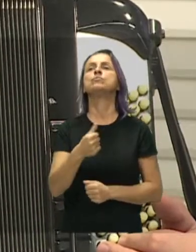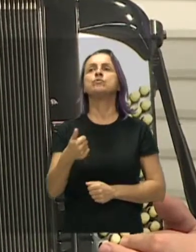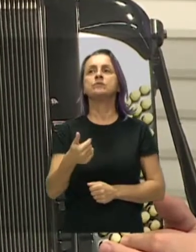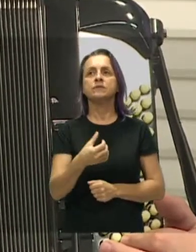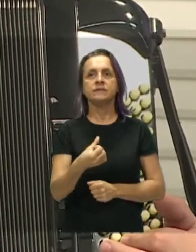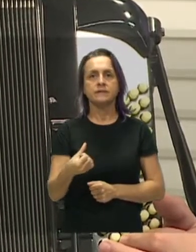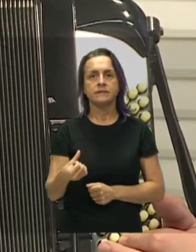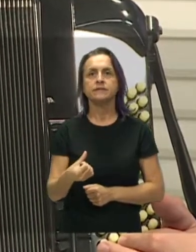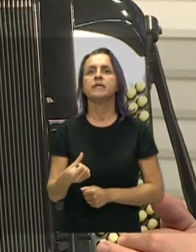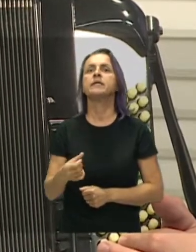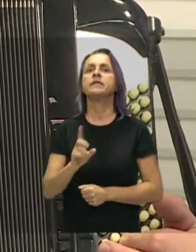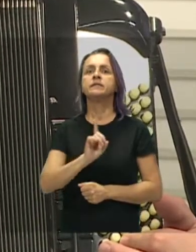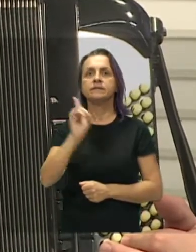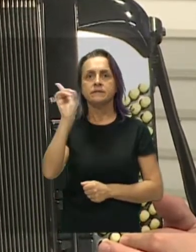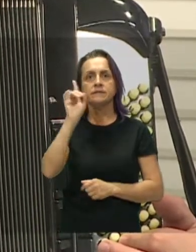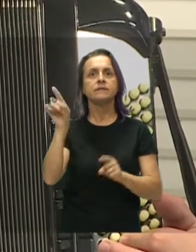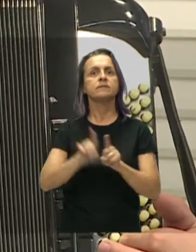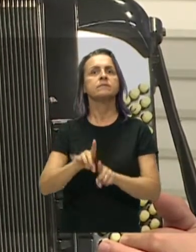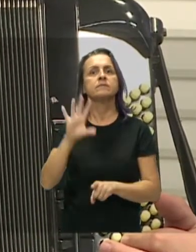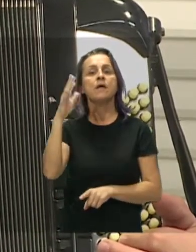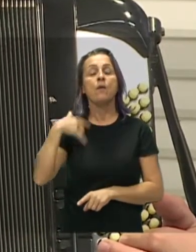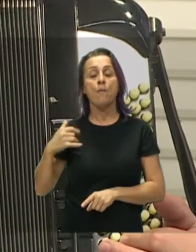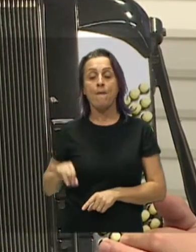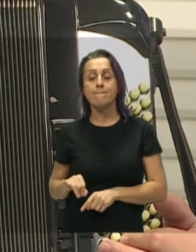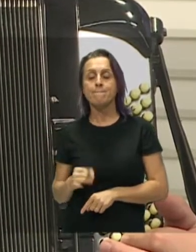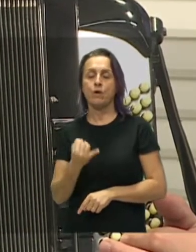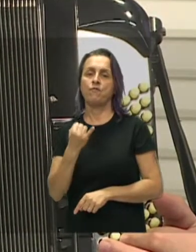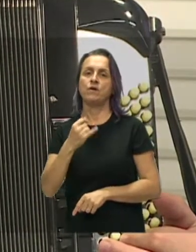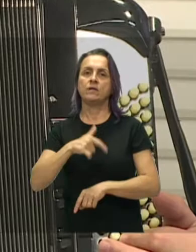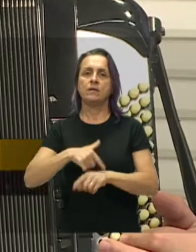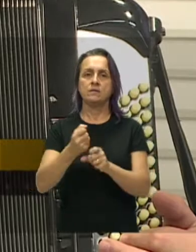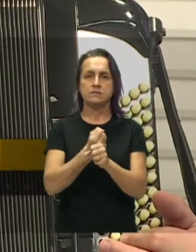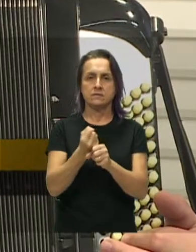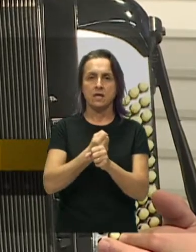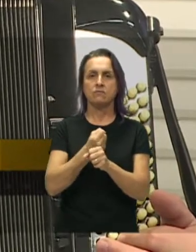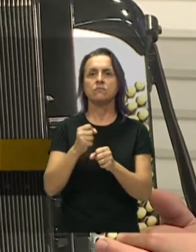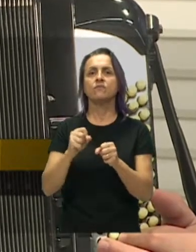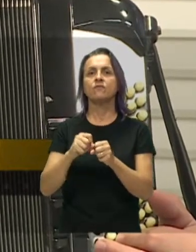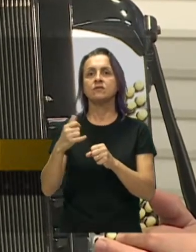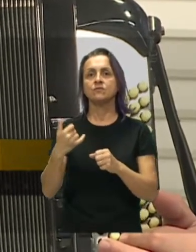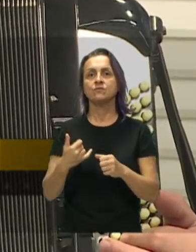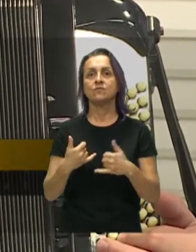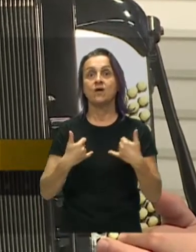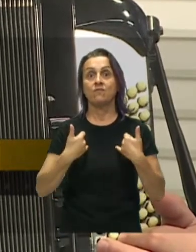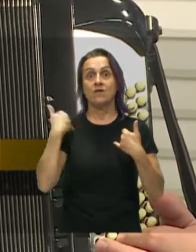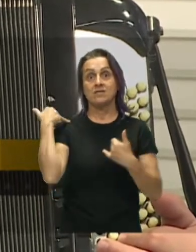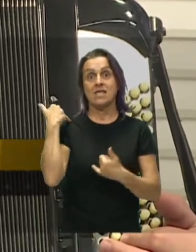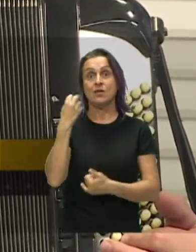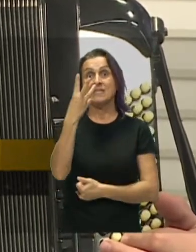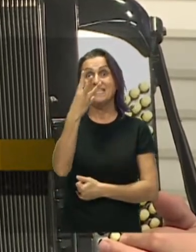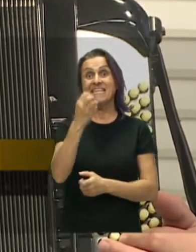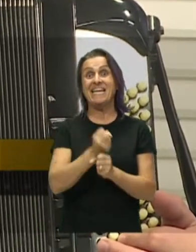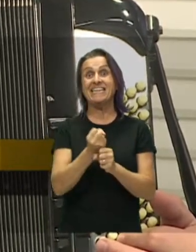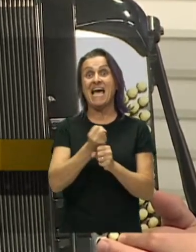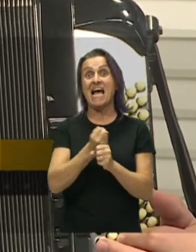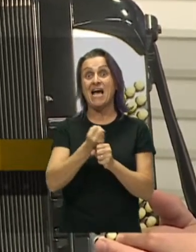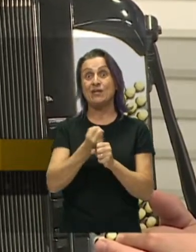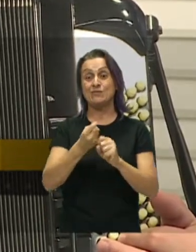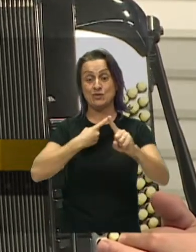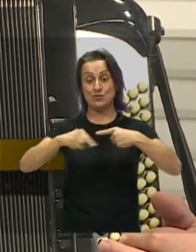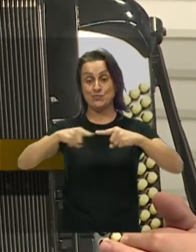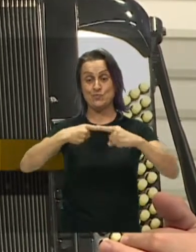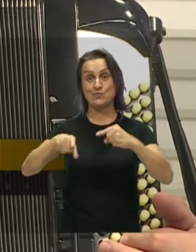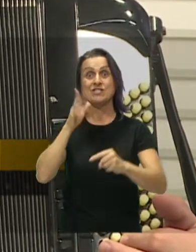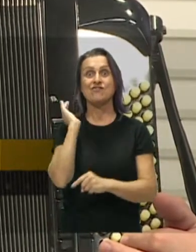ano eu estava fazendo 30 anos de música, na verdade não de carreira, mas 30 anos que eu venho